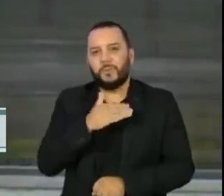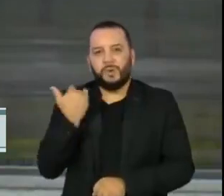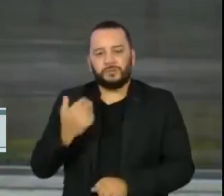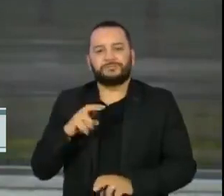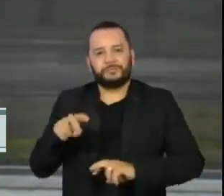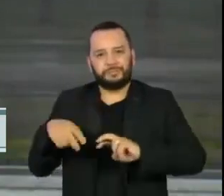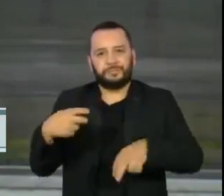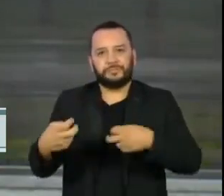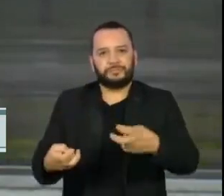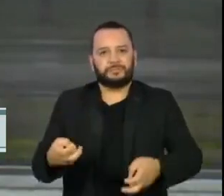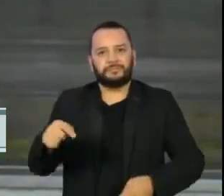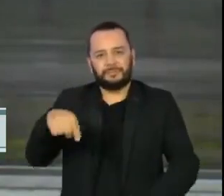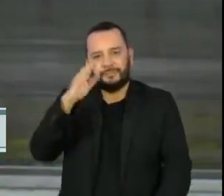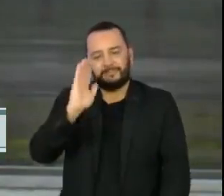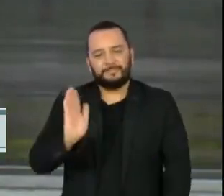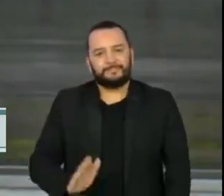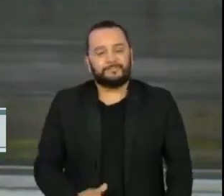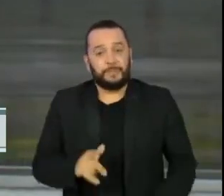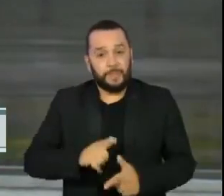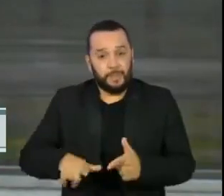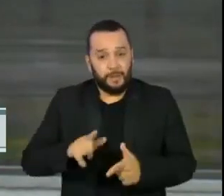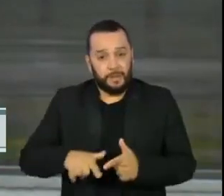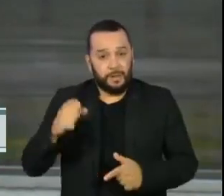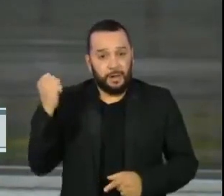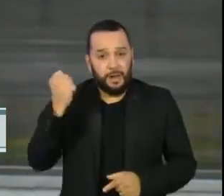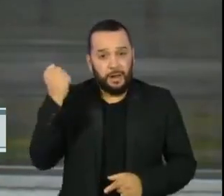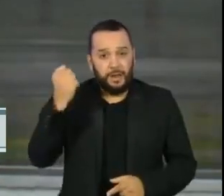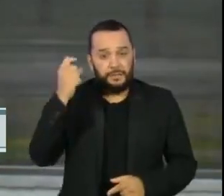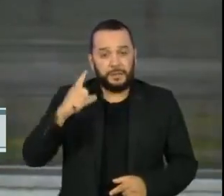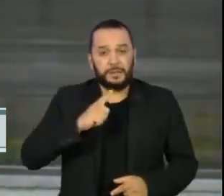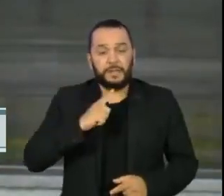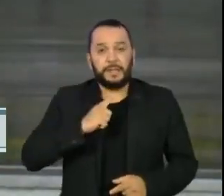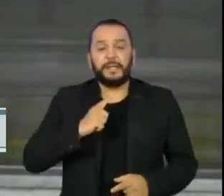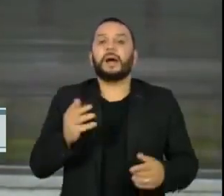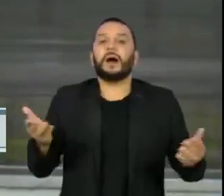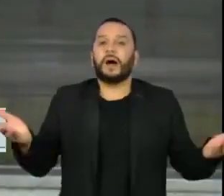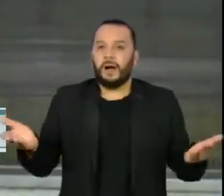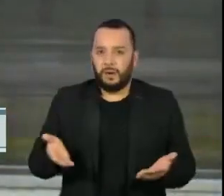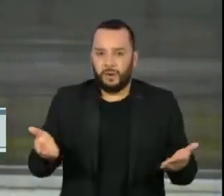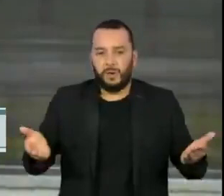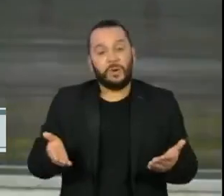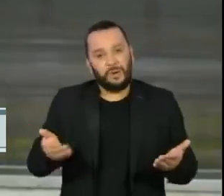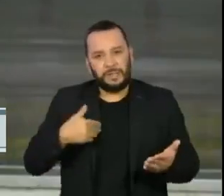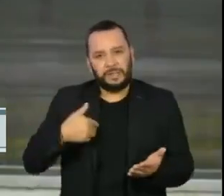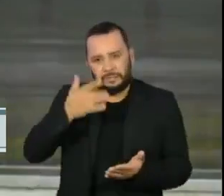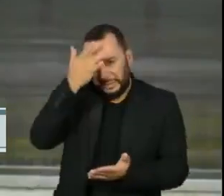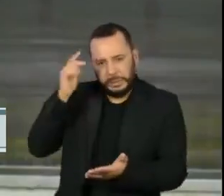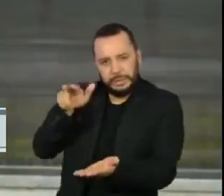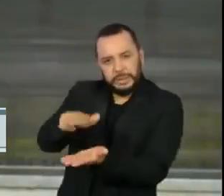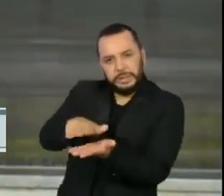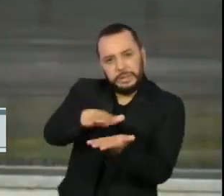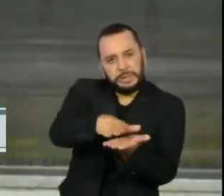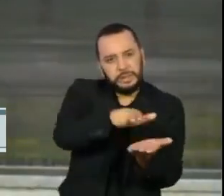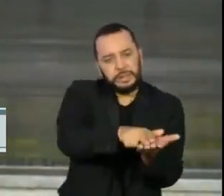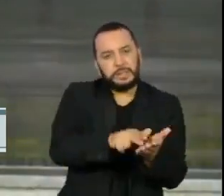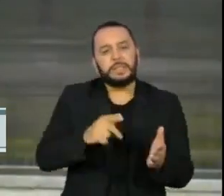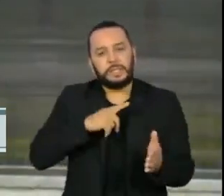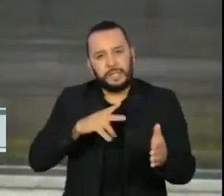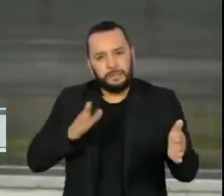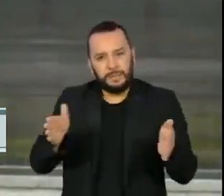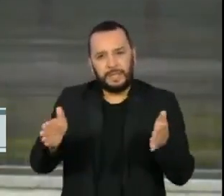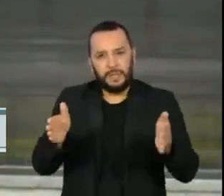mortos. A gravidade dos novos casos exige mais tempo de internação, como todos sabem.